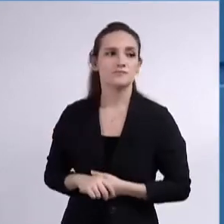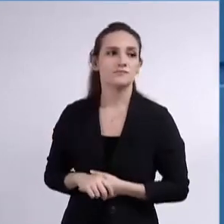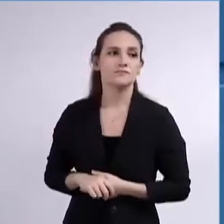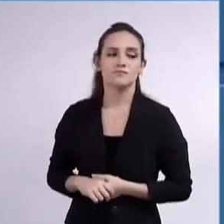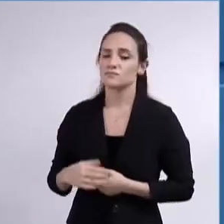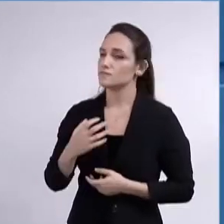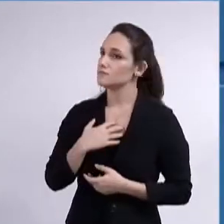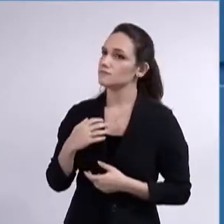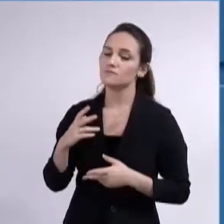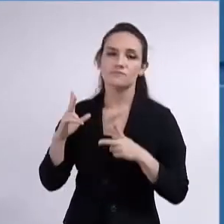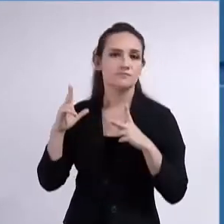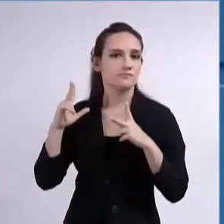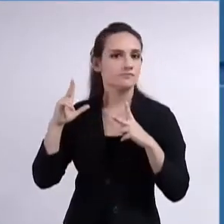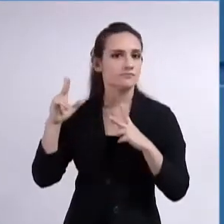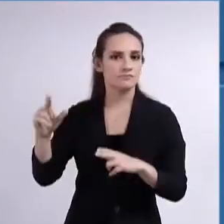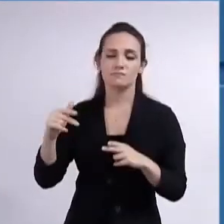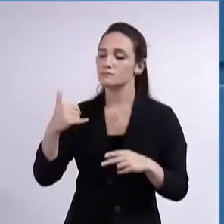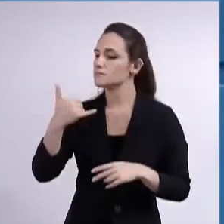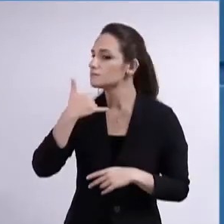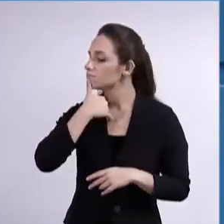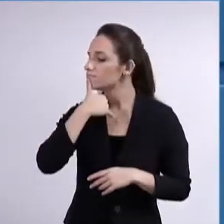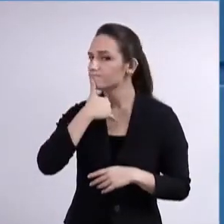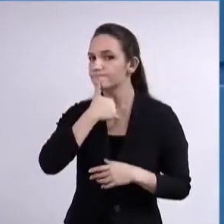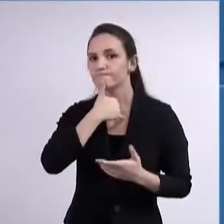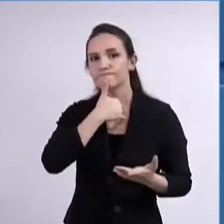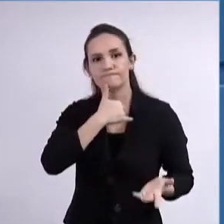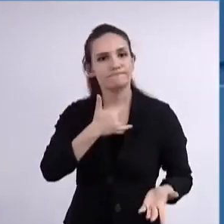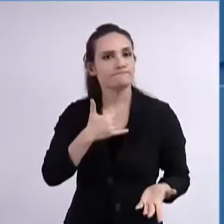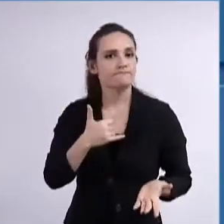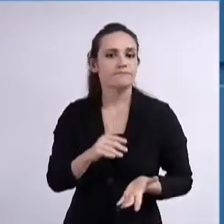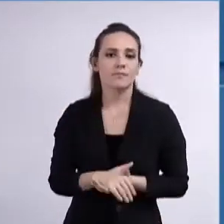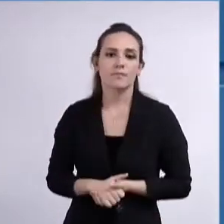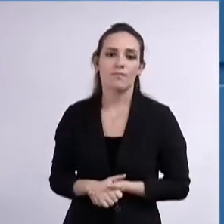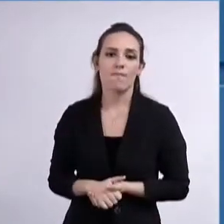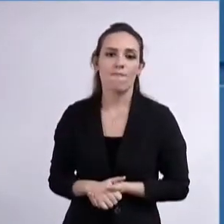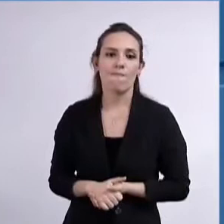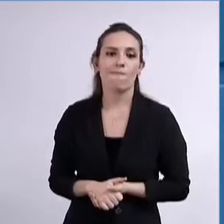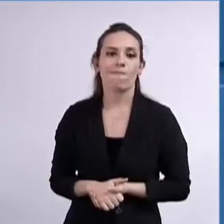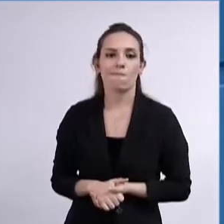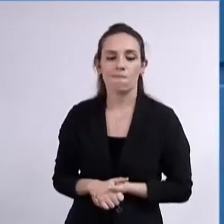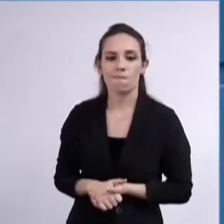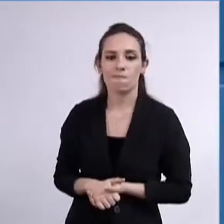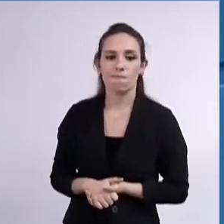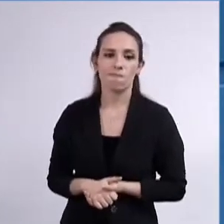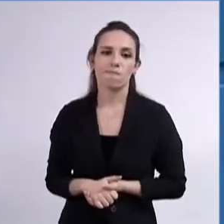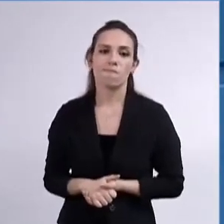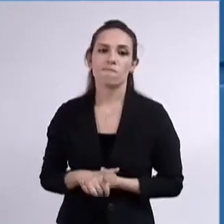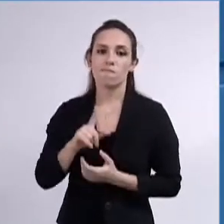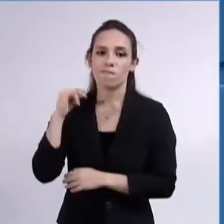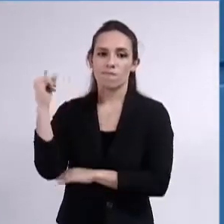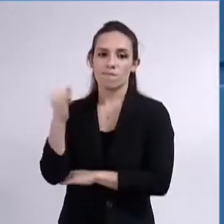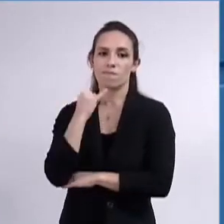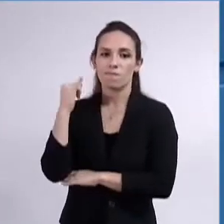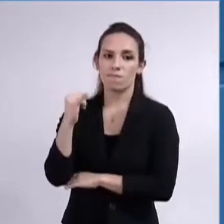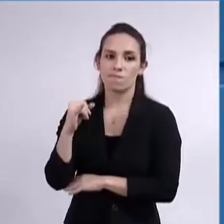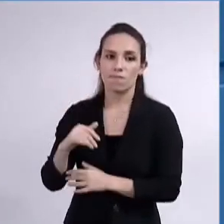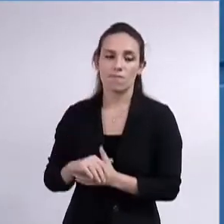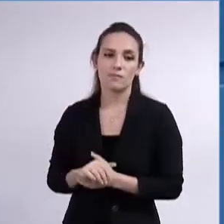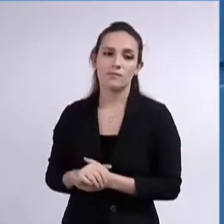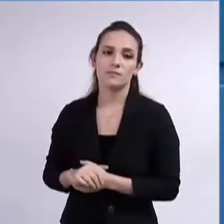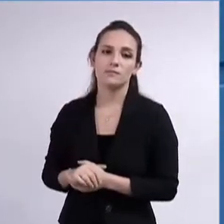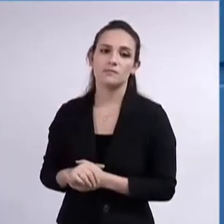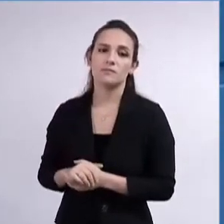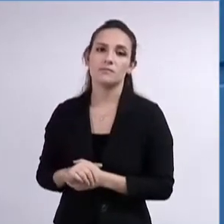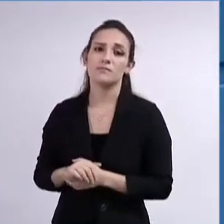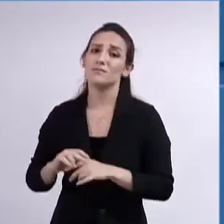a mesma tristeza que eu venho a partilhá-la, dizendo que, de fato, é importante que a gente dê repercussão a